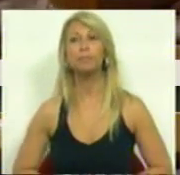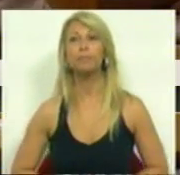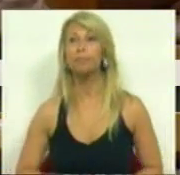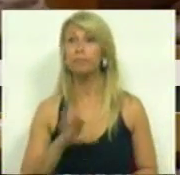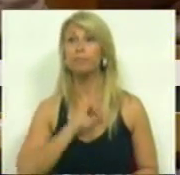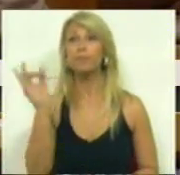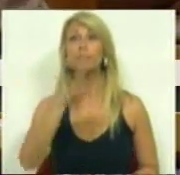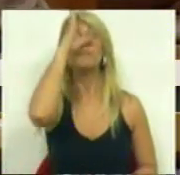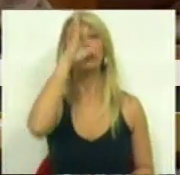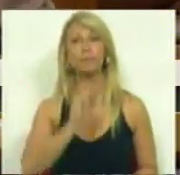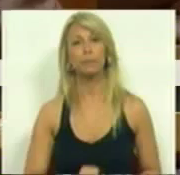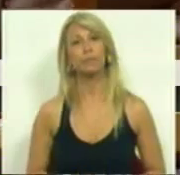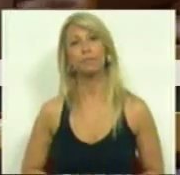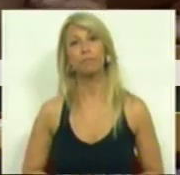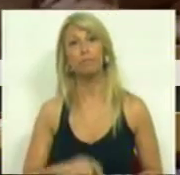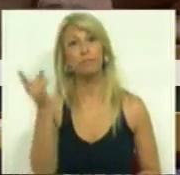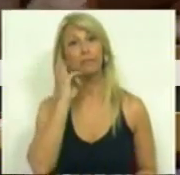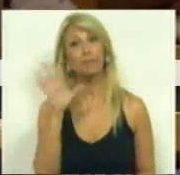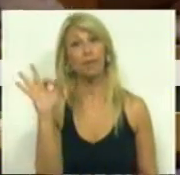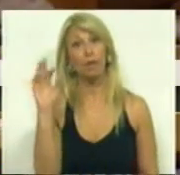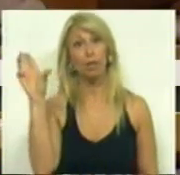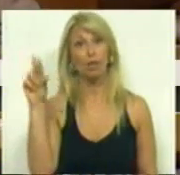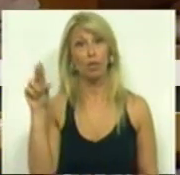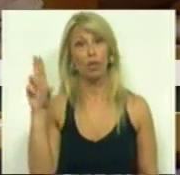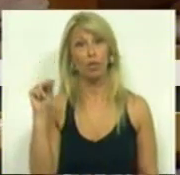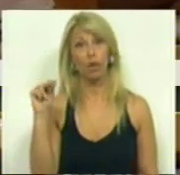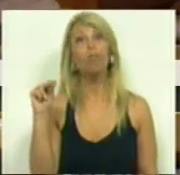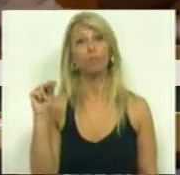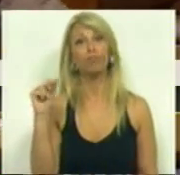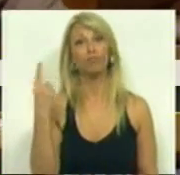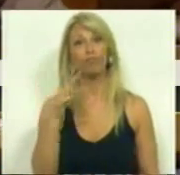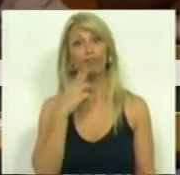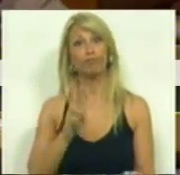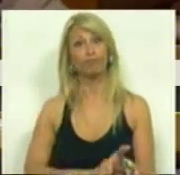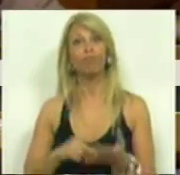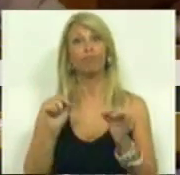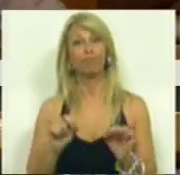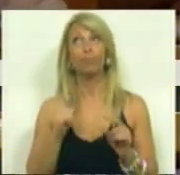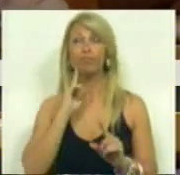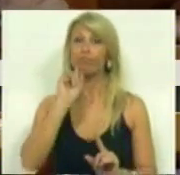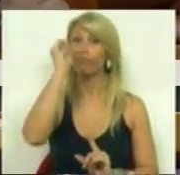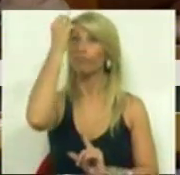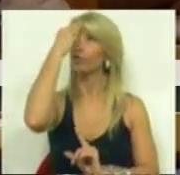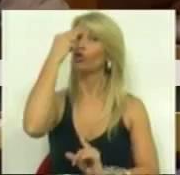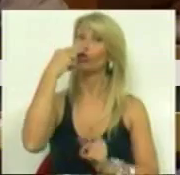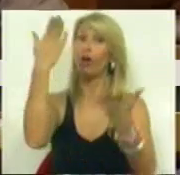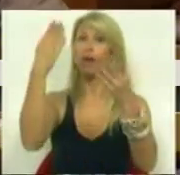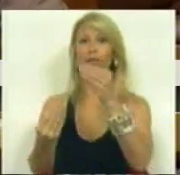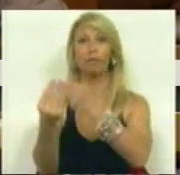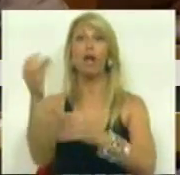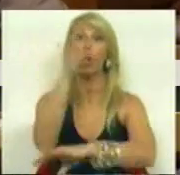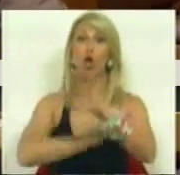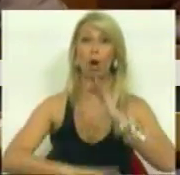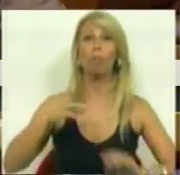Sr. Primeiro-Ministro, no dia 14 de novembro há um facto histórico na Europa. Portugal,